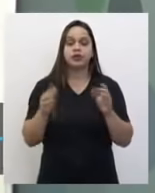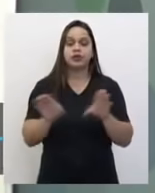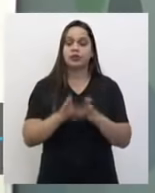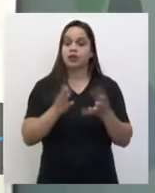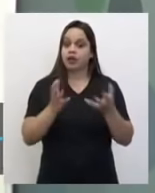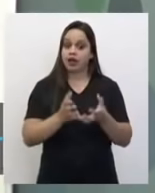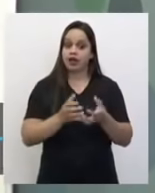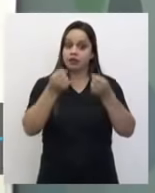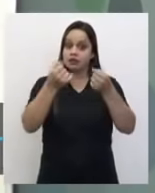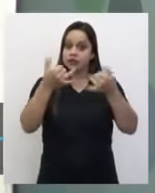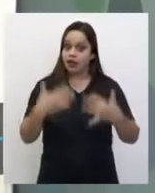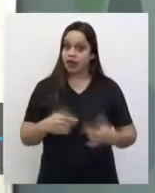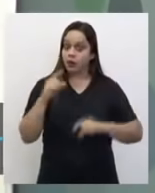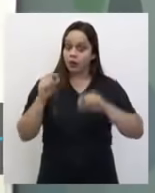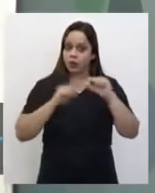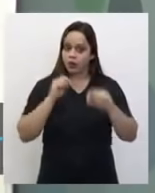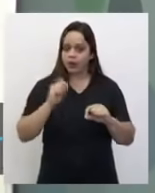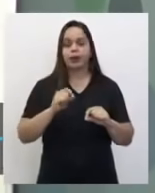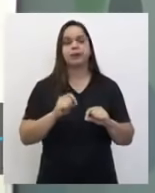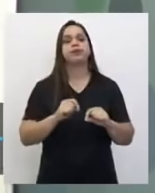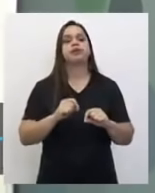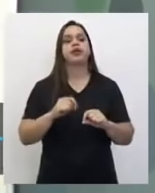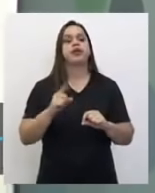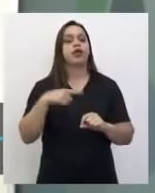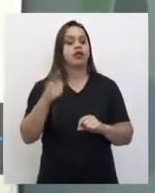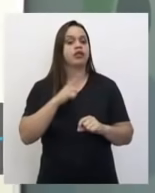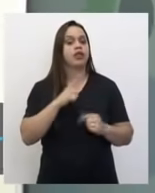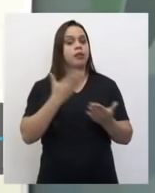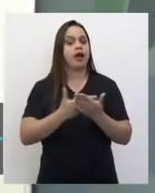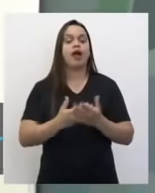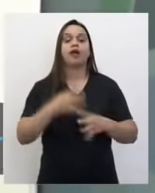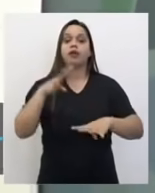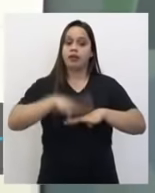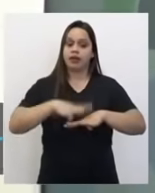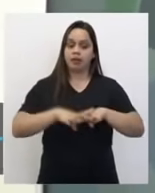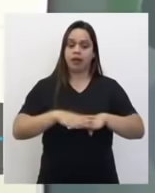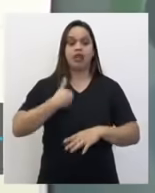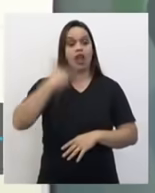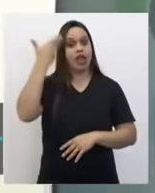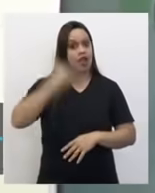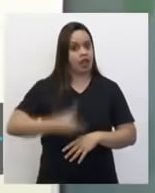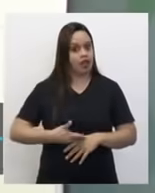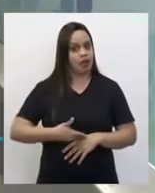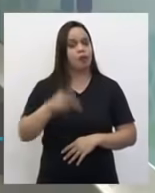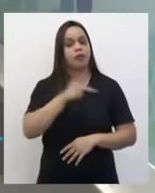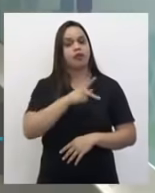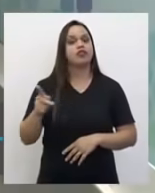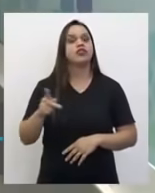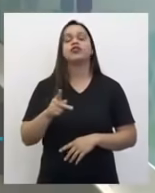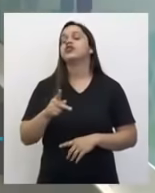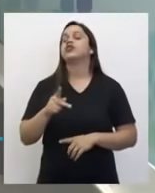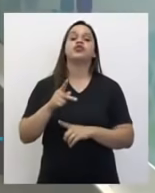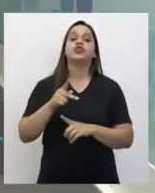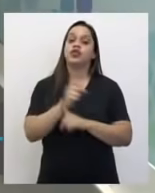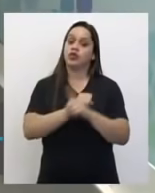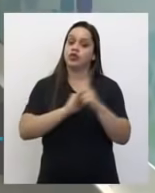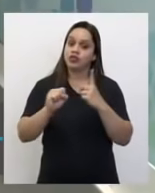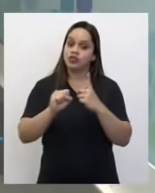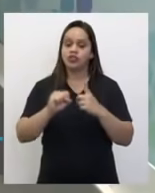deixar bem claro que a gente vai ter uma aula aqui basicamente de matemática. Eu sou professora de sociologia, Judís